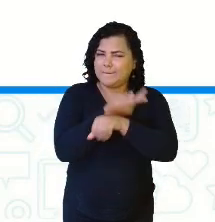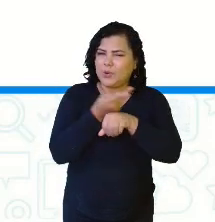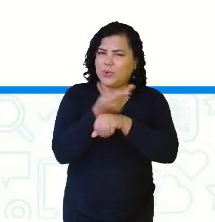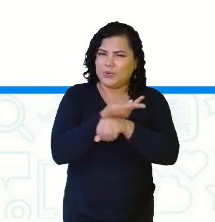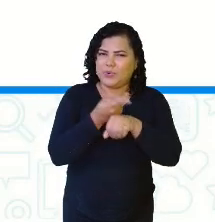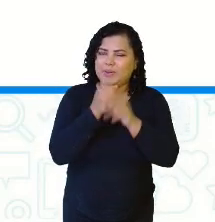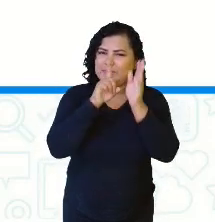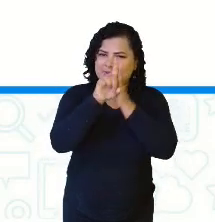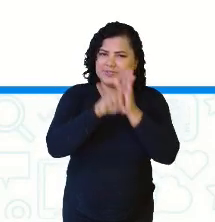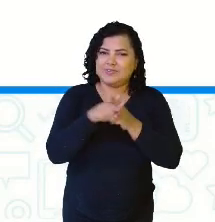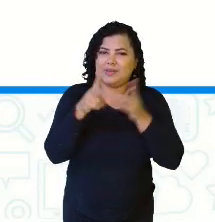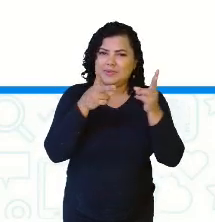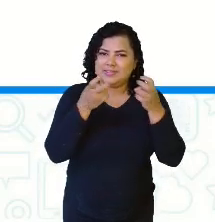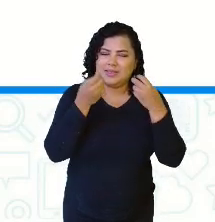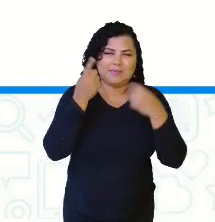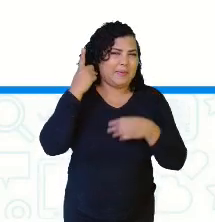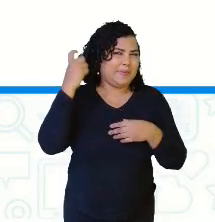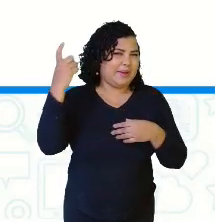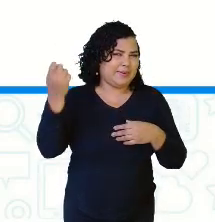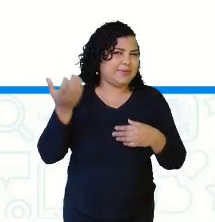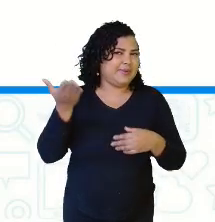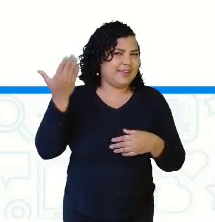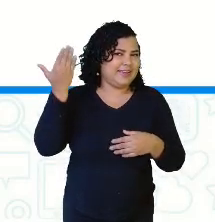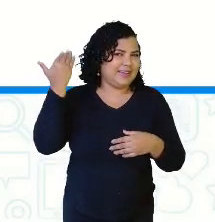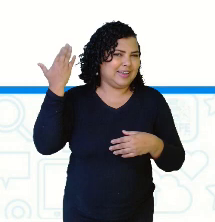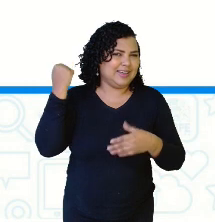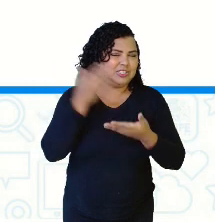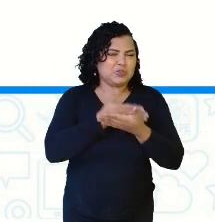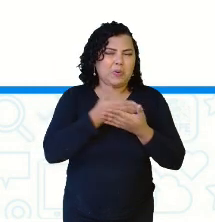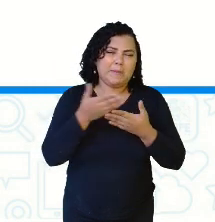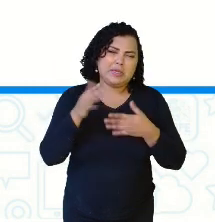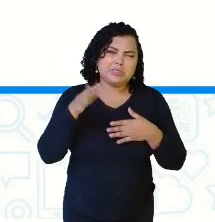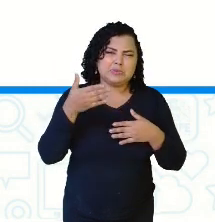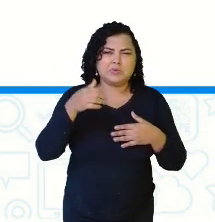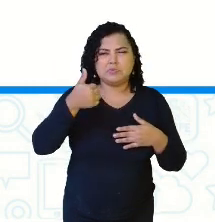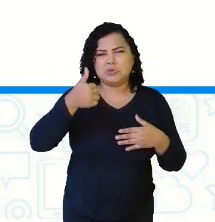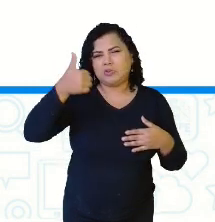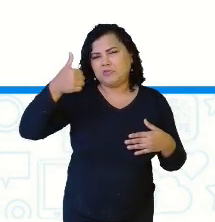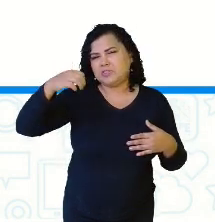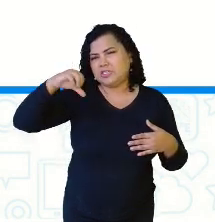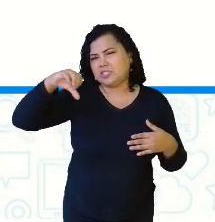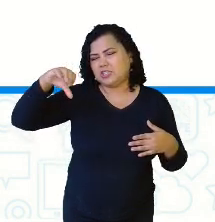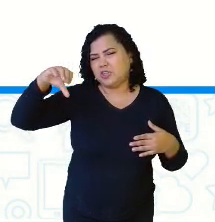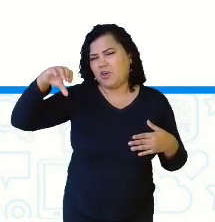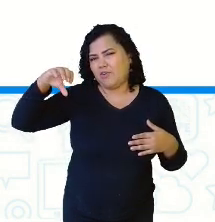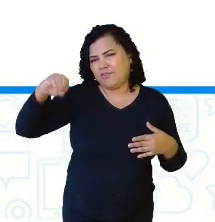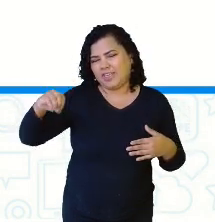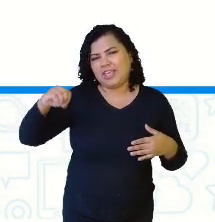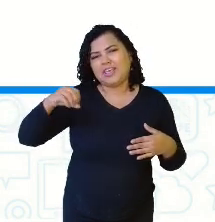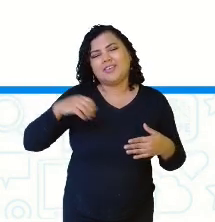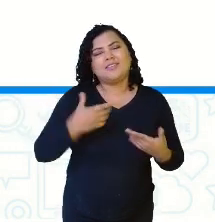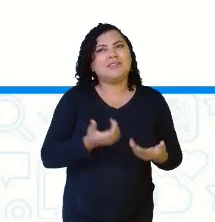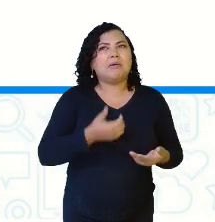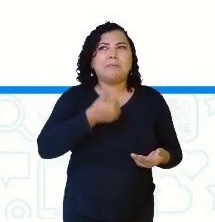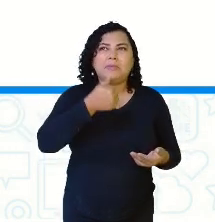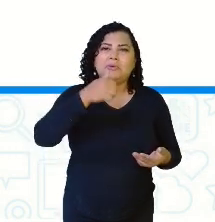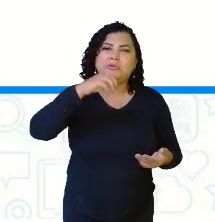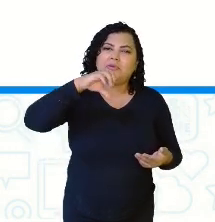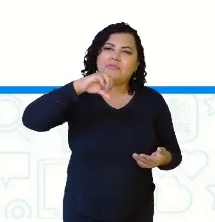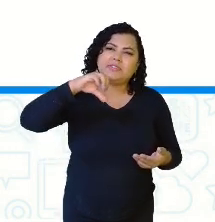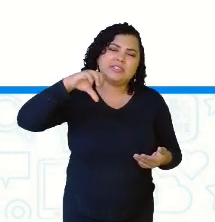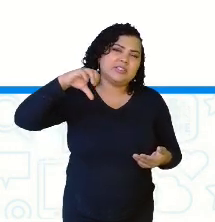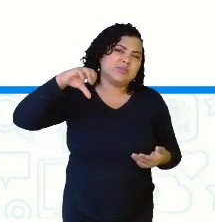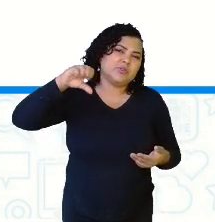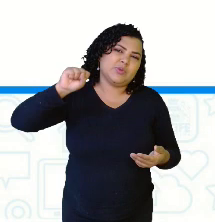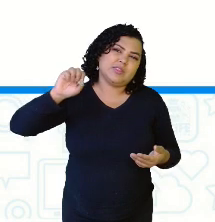pesquisa, você vai ouvir que barulhão que era no início dos anos 90, alguma coisa assim. Então, nós tínhamos muito esse som de